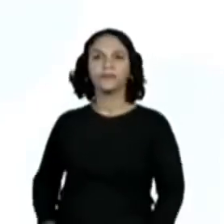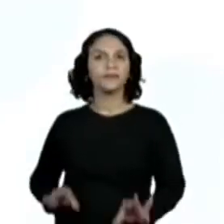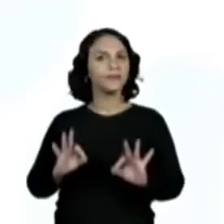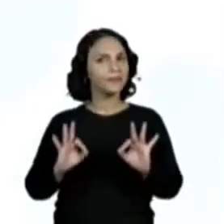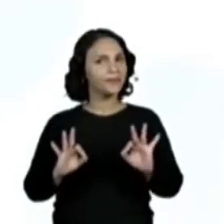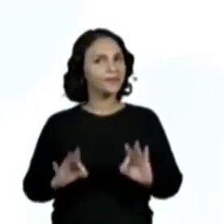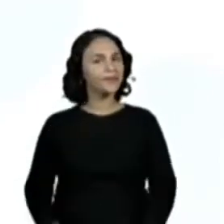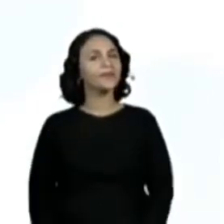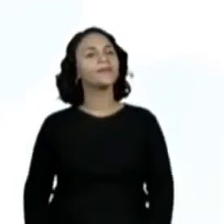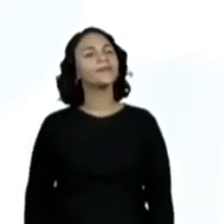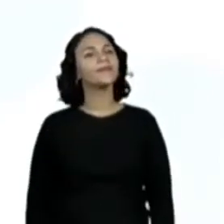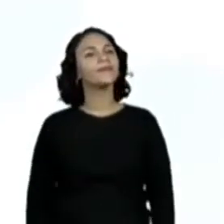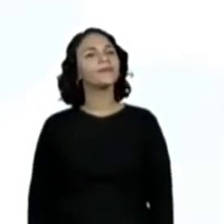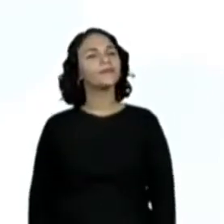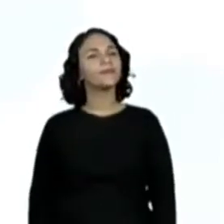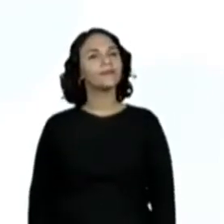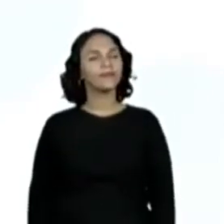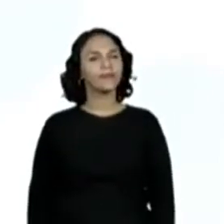Adesiva.